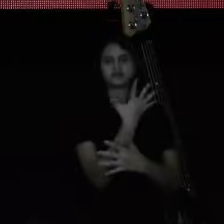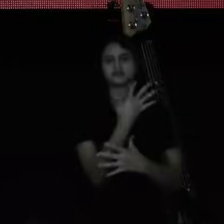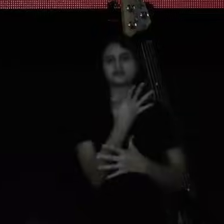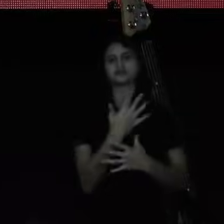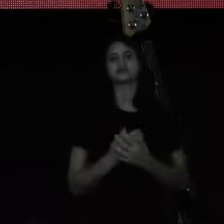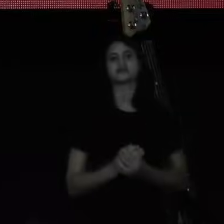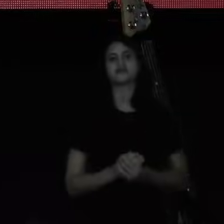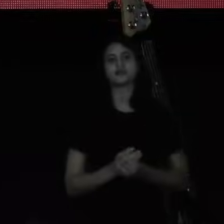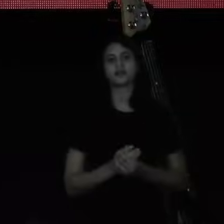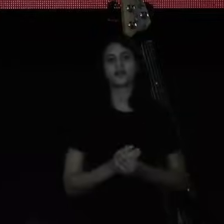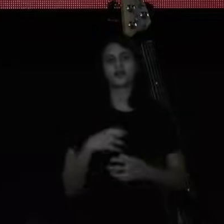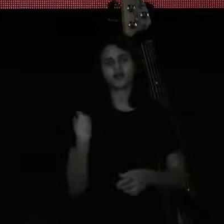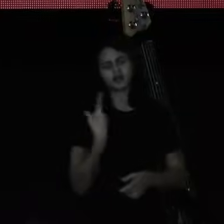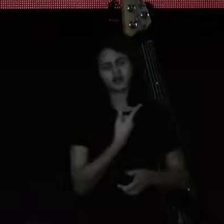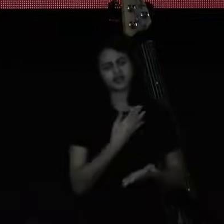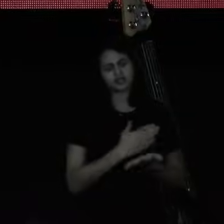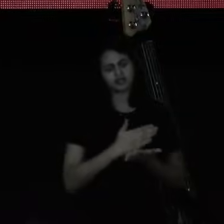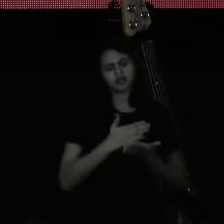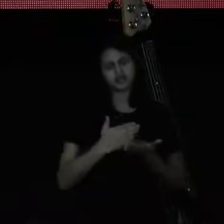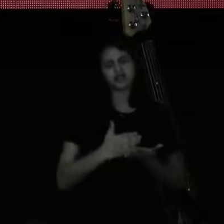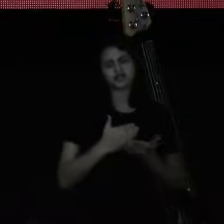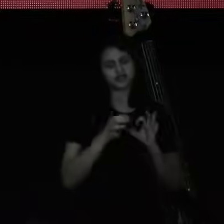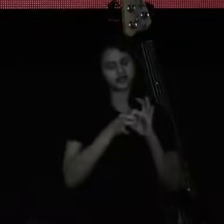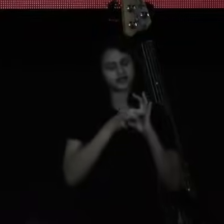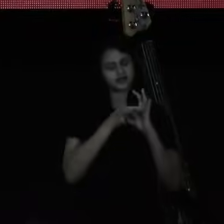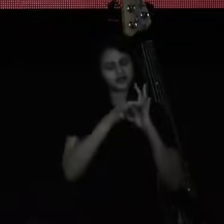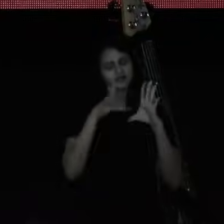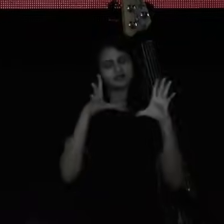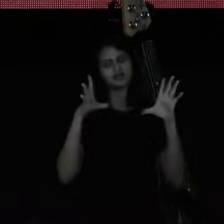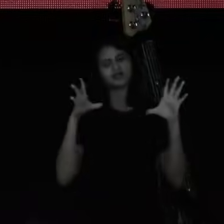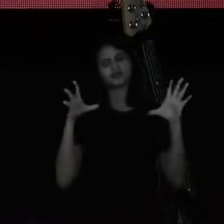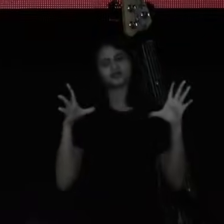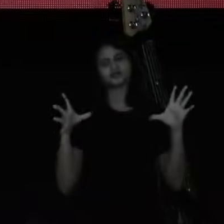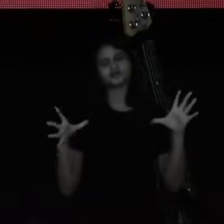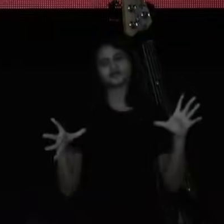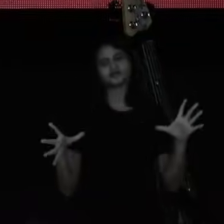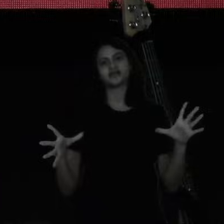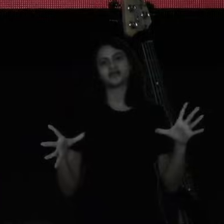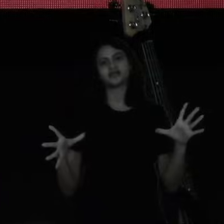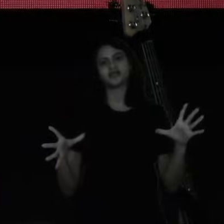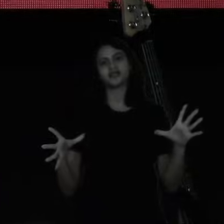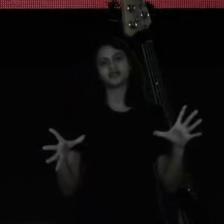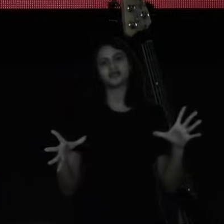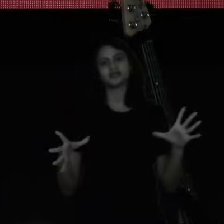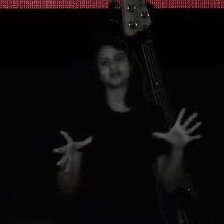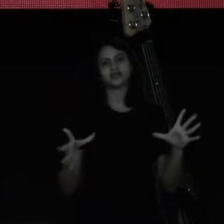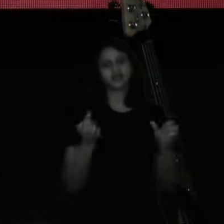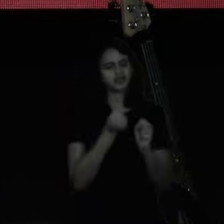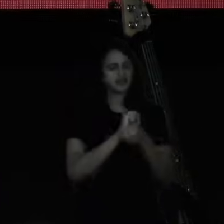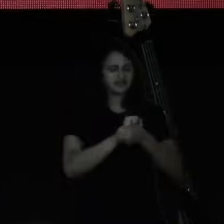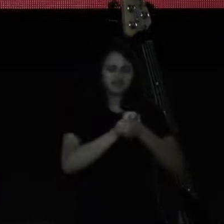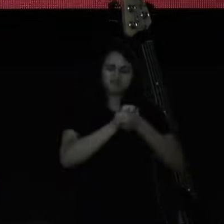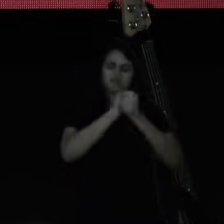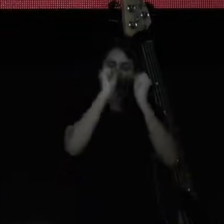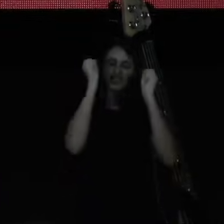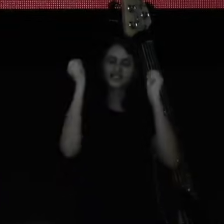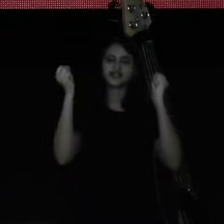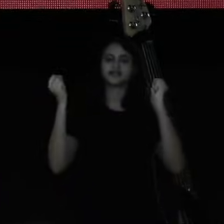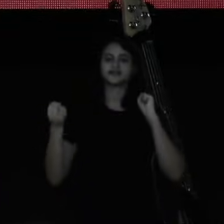E aí a gente começa a ser livre da mágoa, do rancor, da ira,